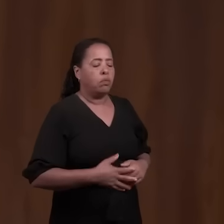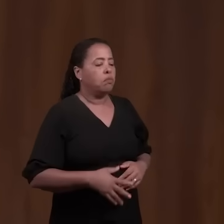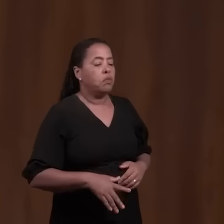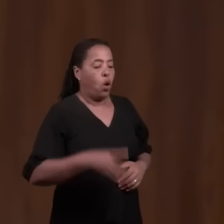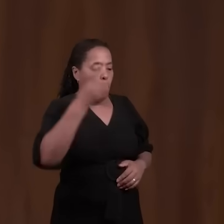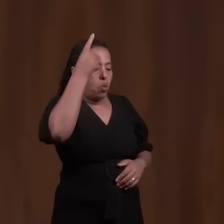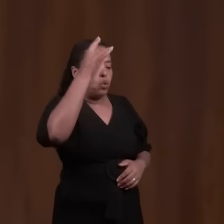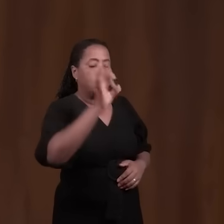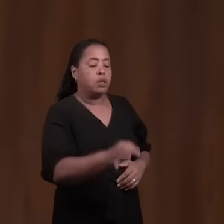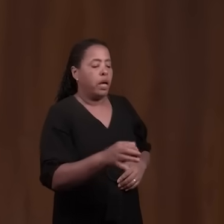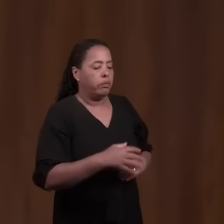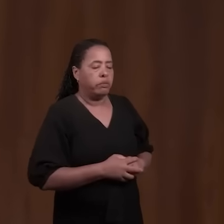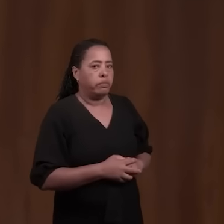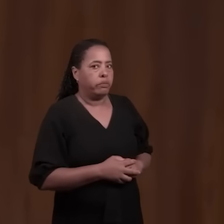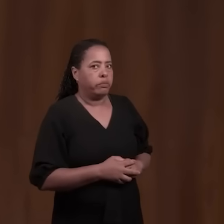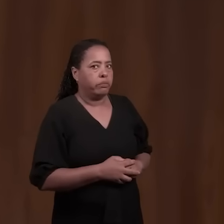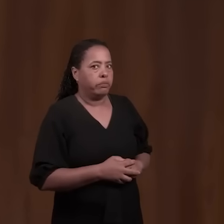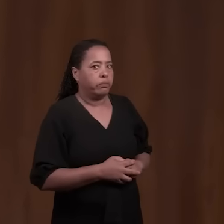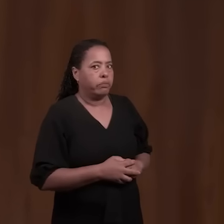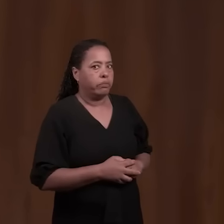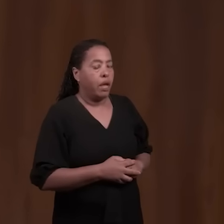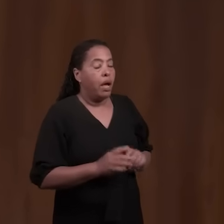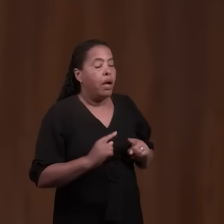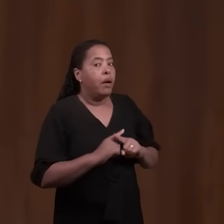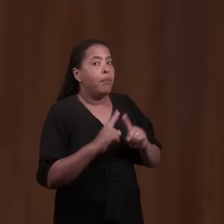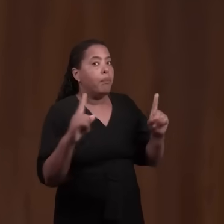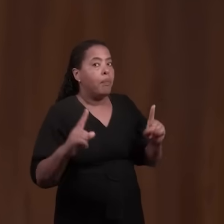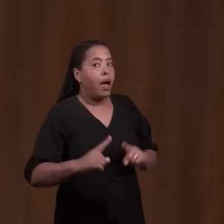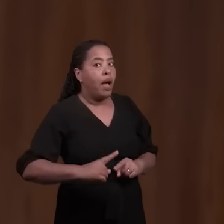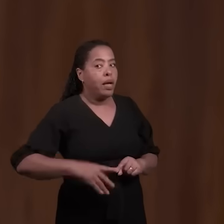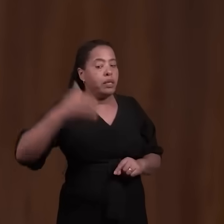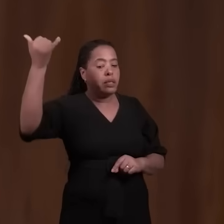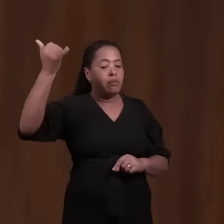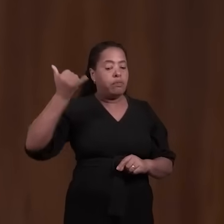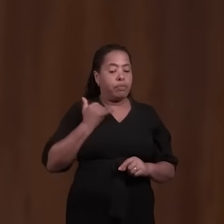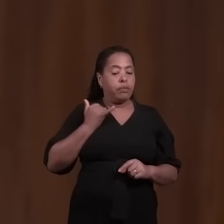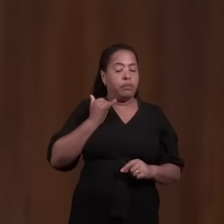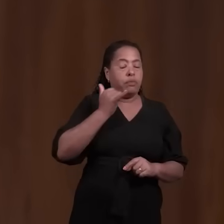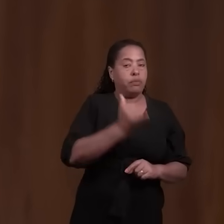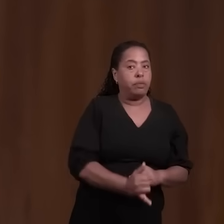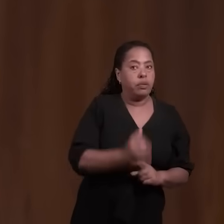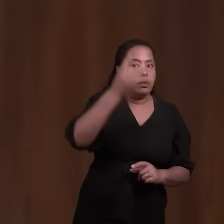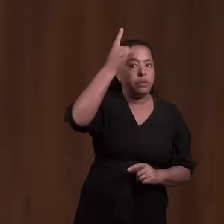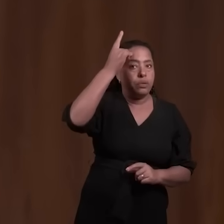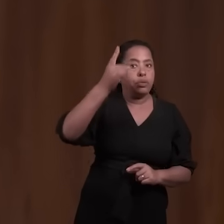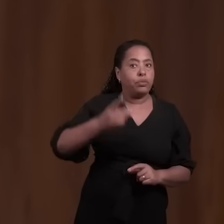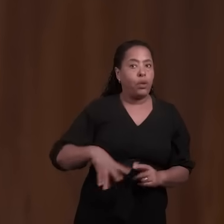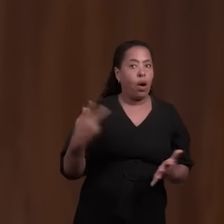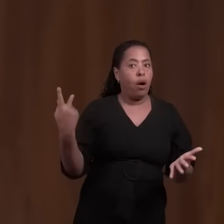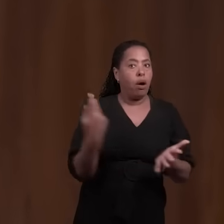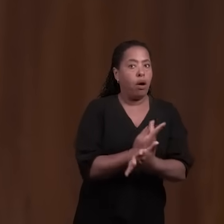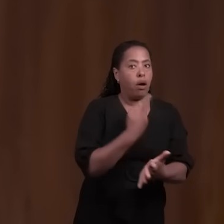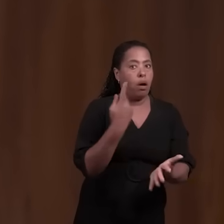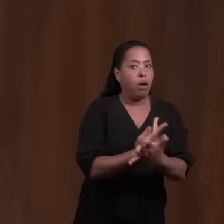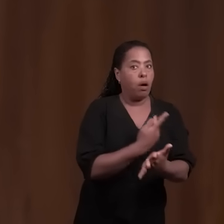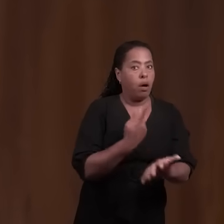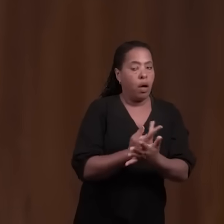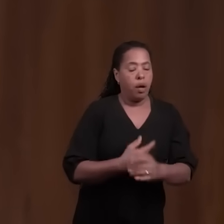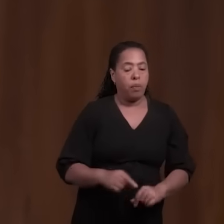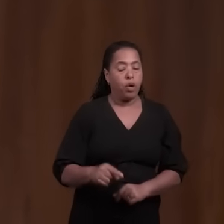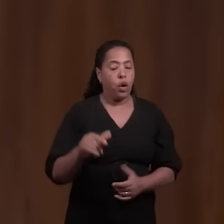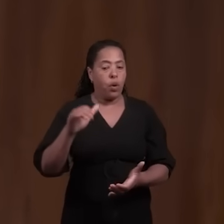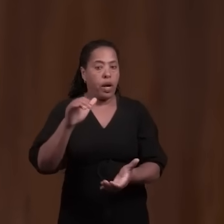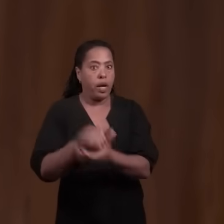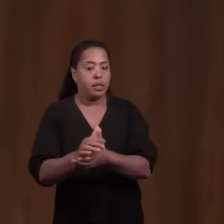não, o dom era certo. Só que a interpretação do dom é que foi errada.